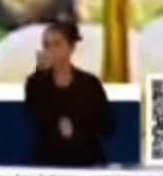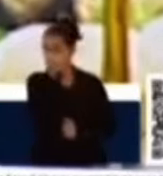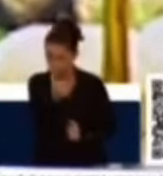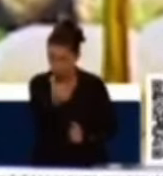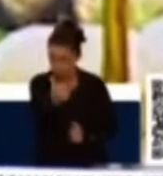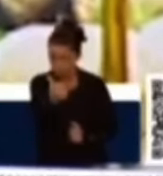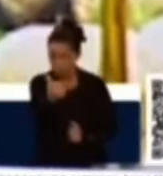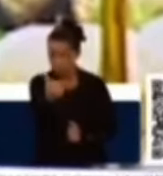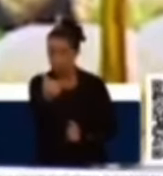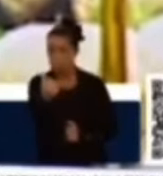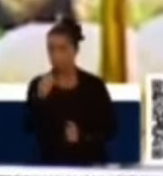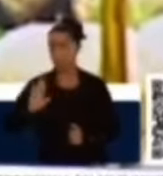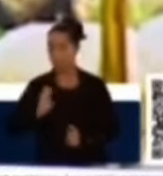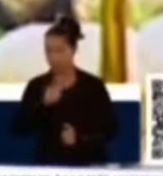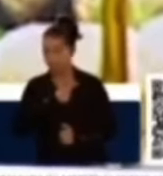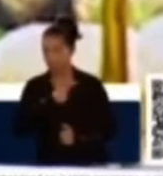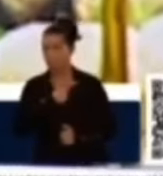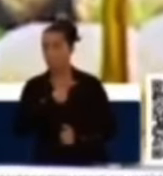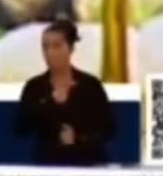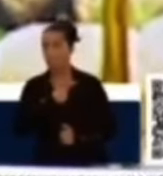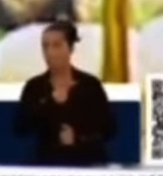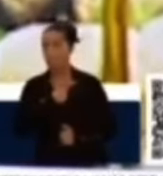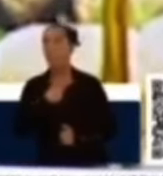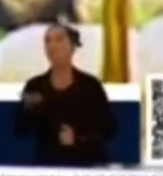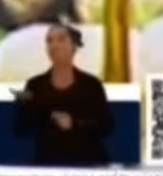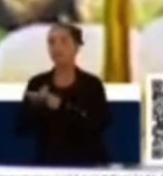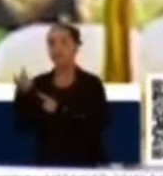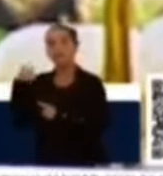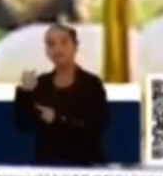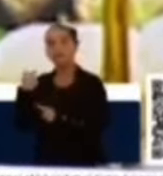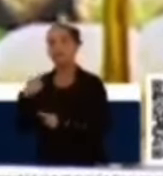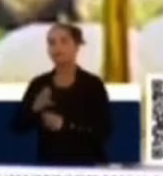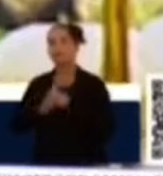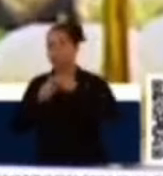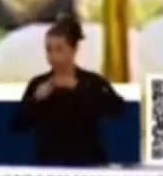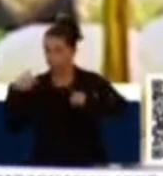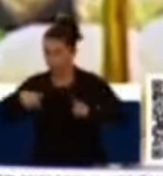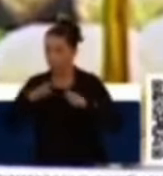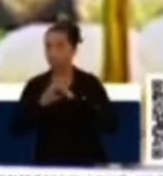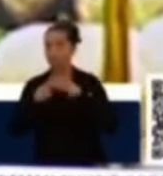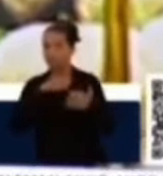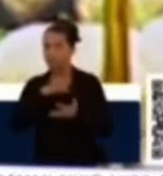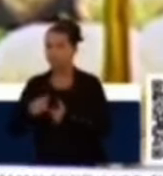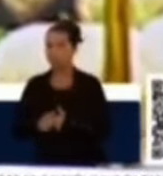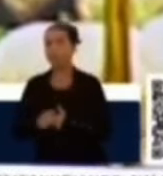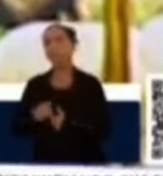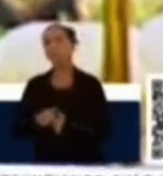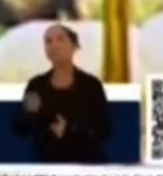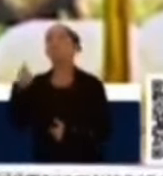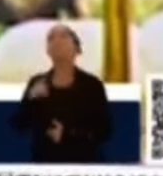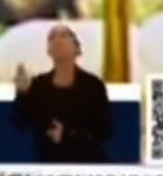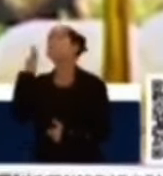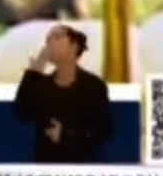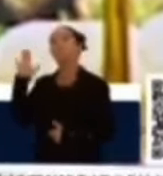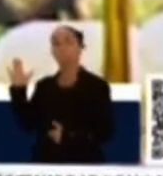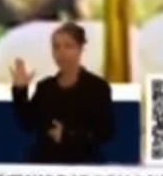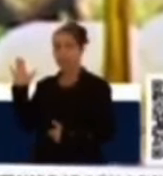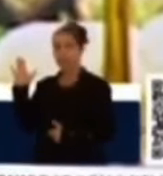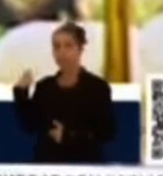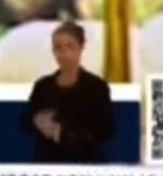Fala pessoal, sejam bem-vindos ao nosso canal e hoje quero trazer um vídeo polêmico desse pastor aqui, desse apóstolo,